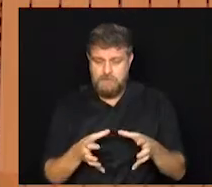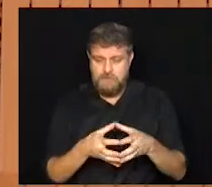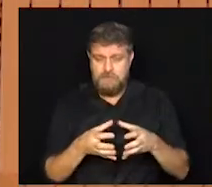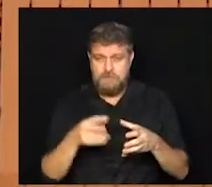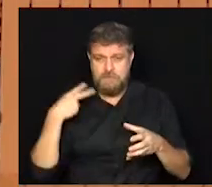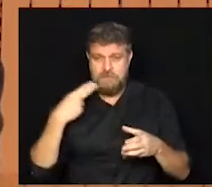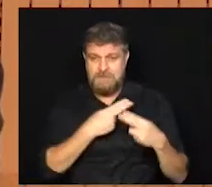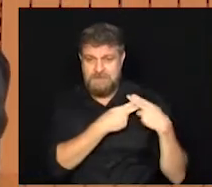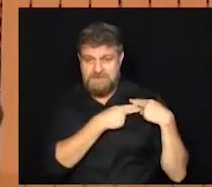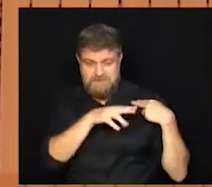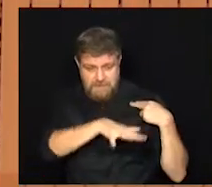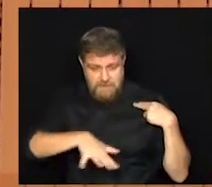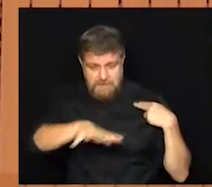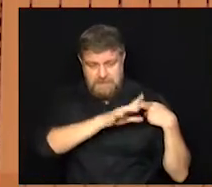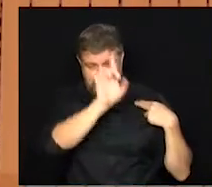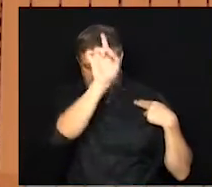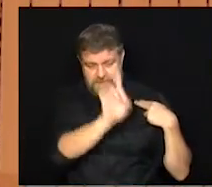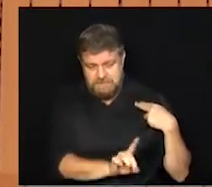comissão,